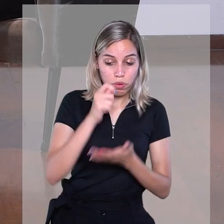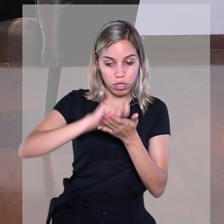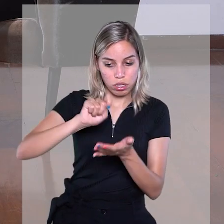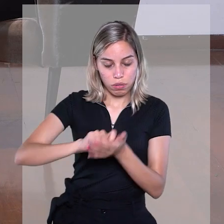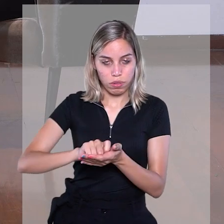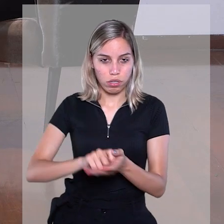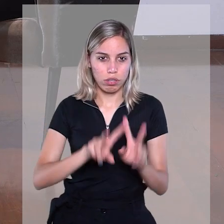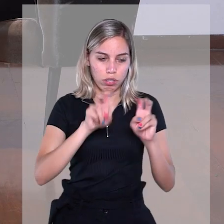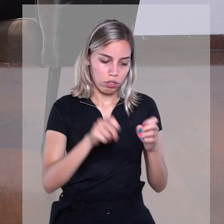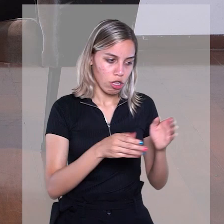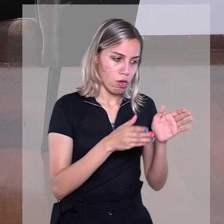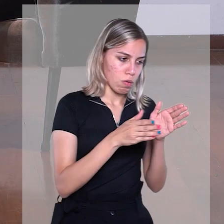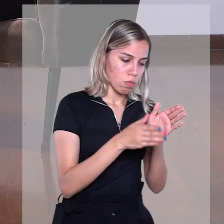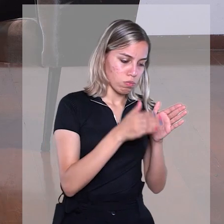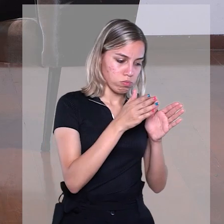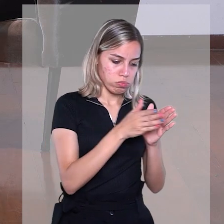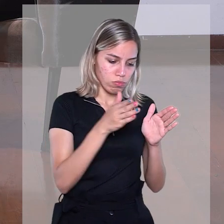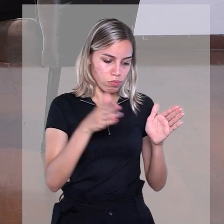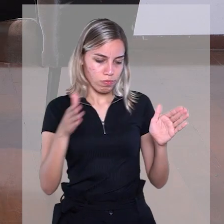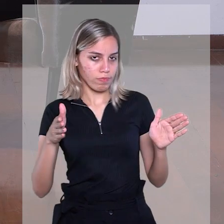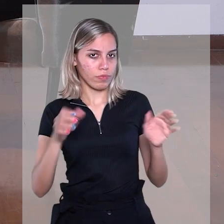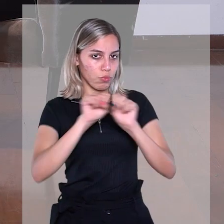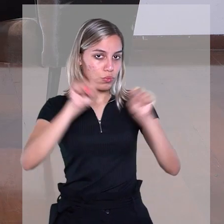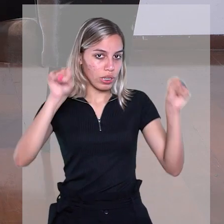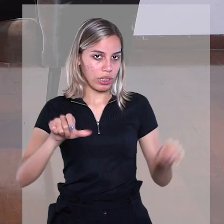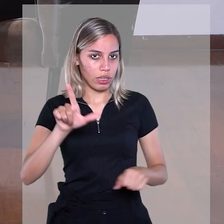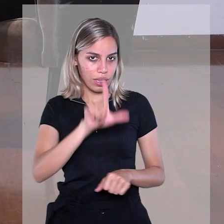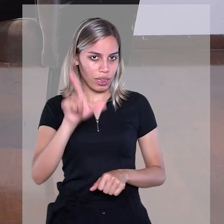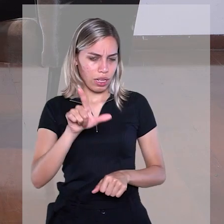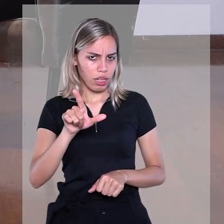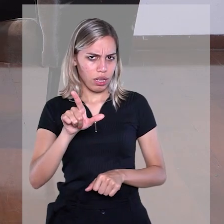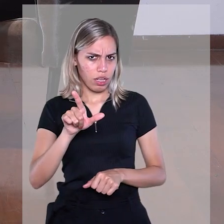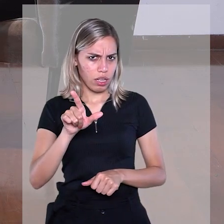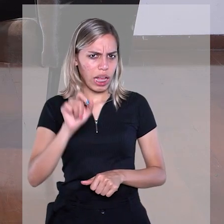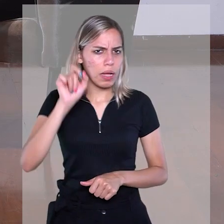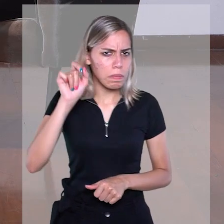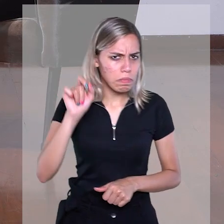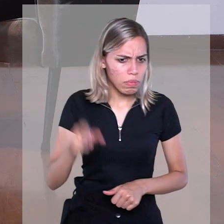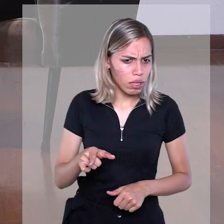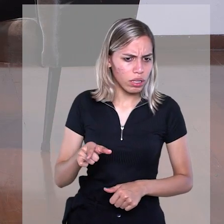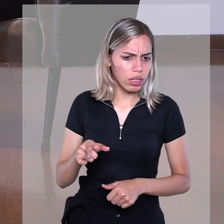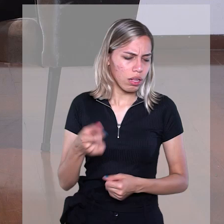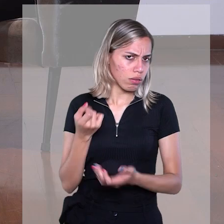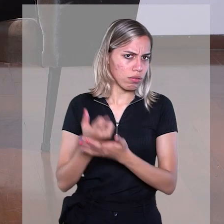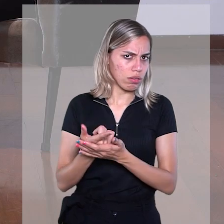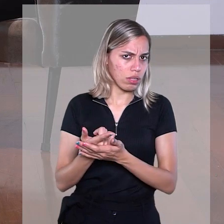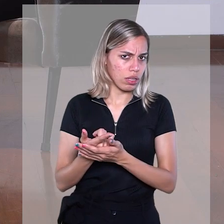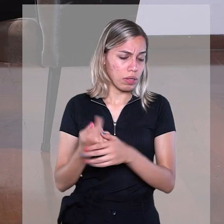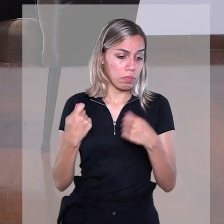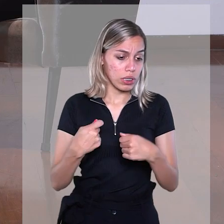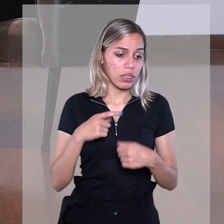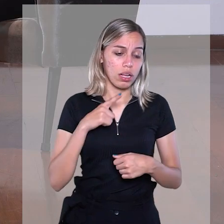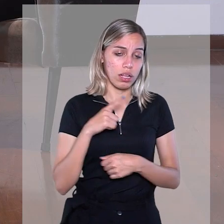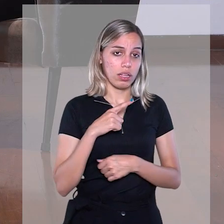etapas preenchidas. Precisaremos ter leitores, precisaremos ter livrarias, precisaremos